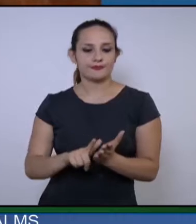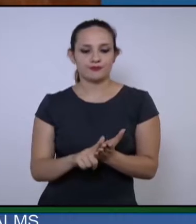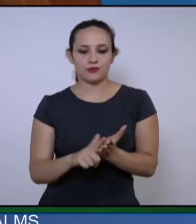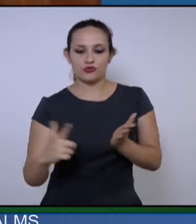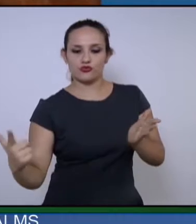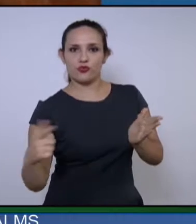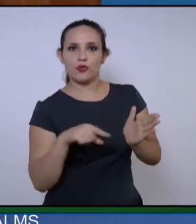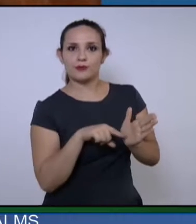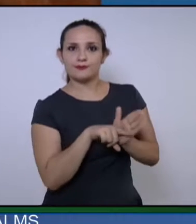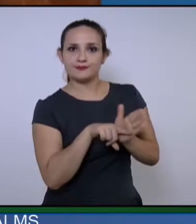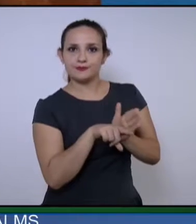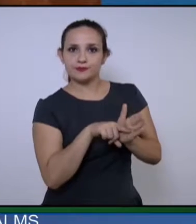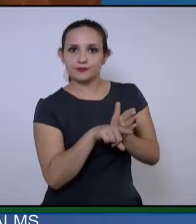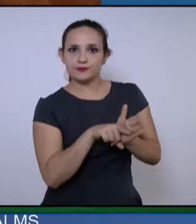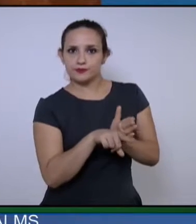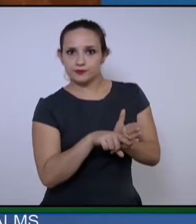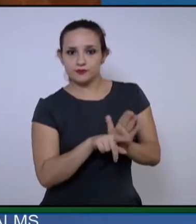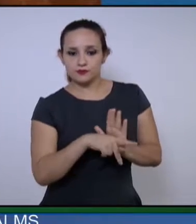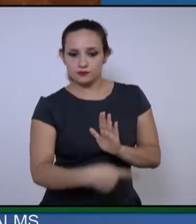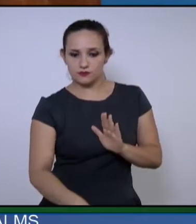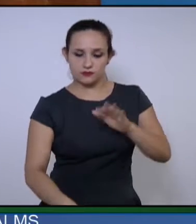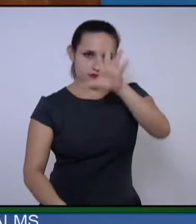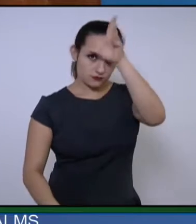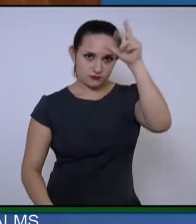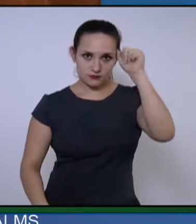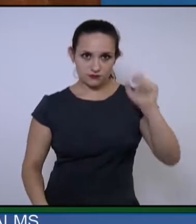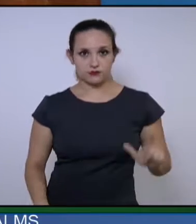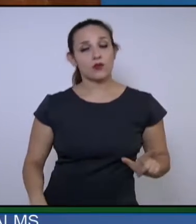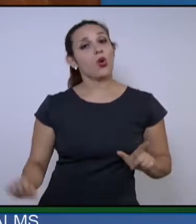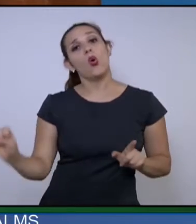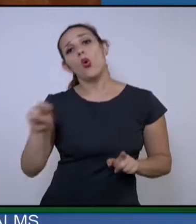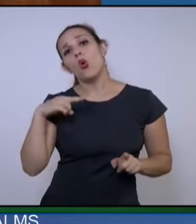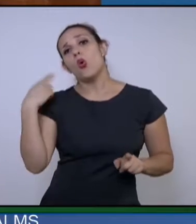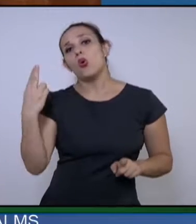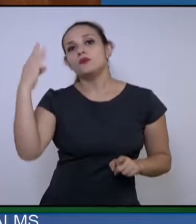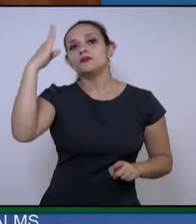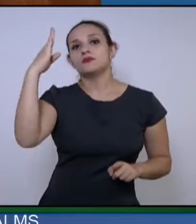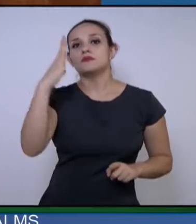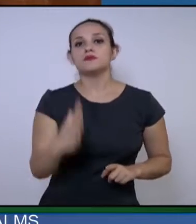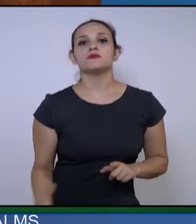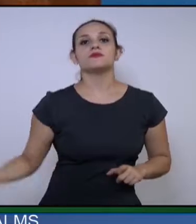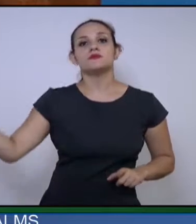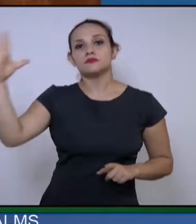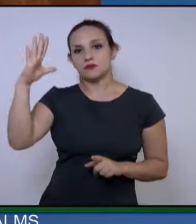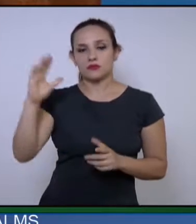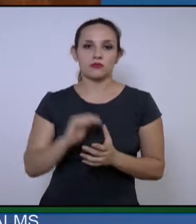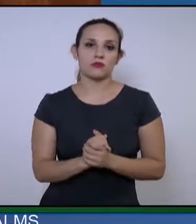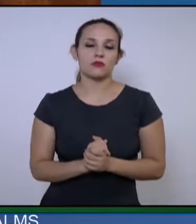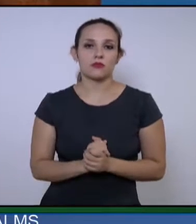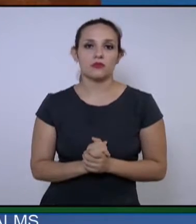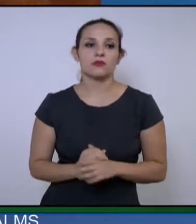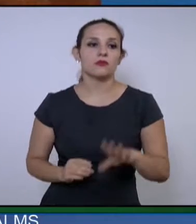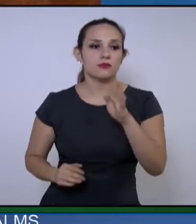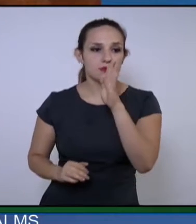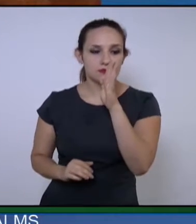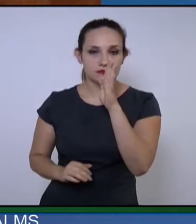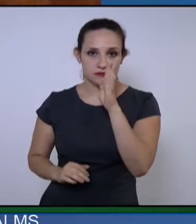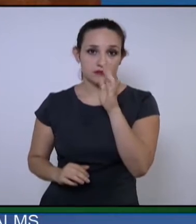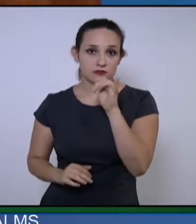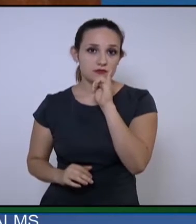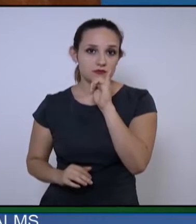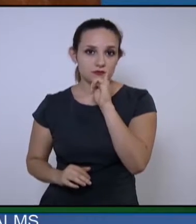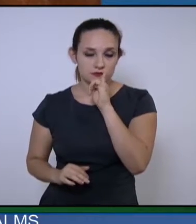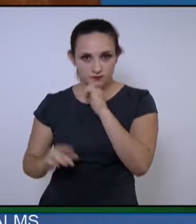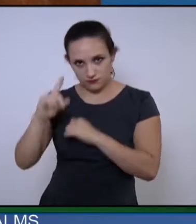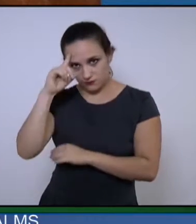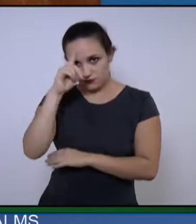nosso Estado e também da grande mídia nacional, como, por exemplo, em 1º de